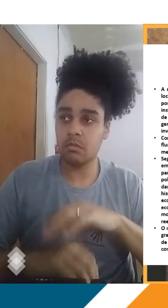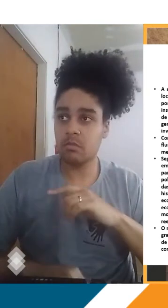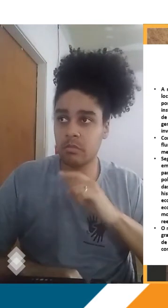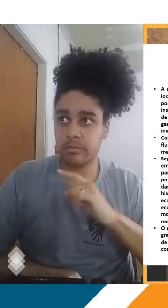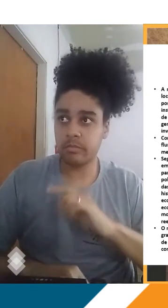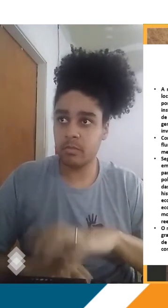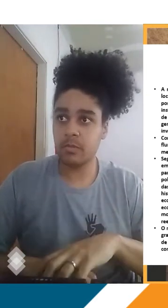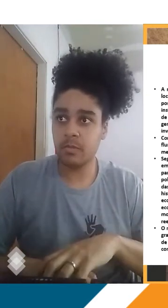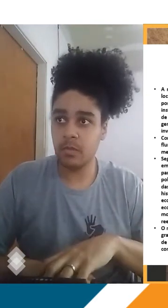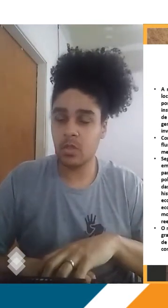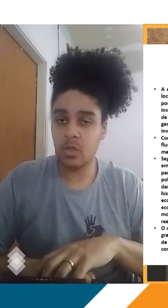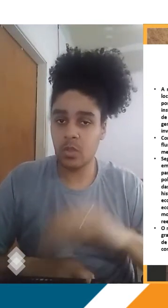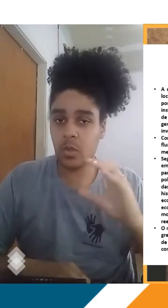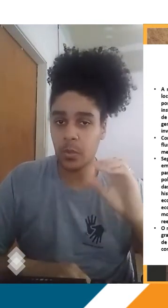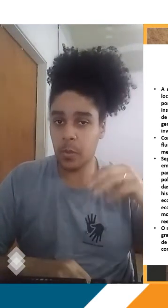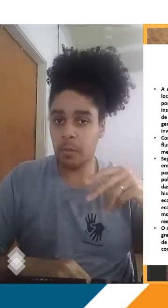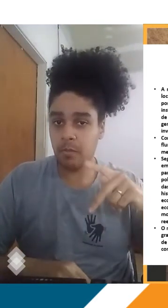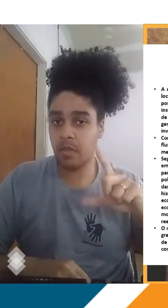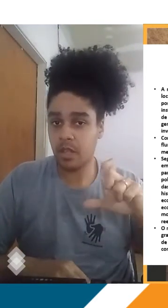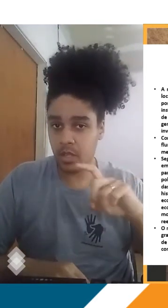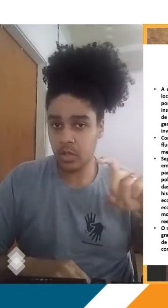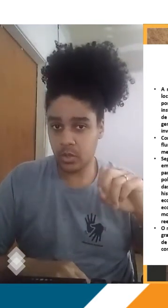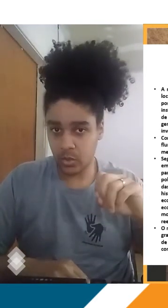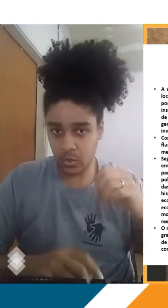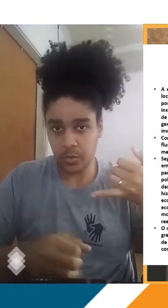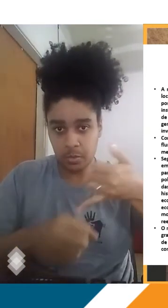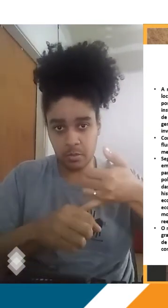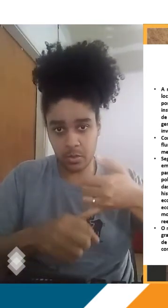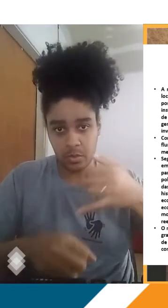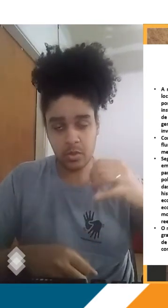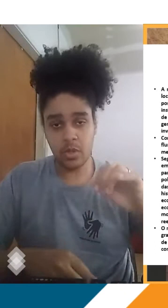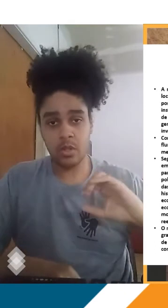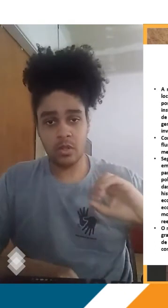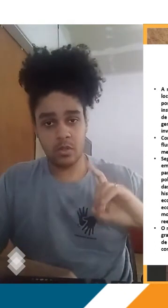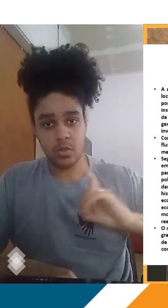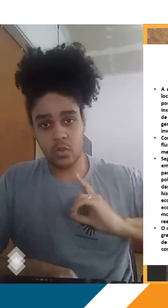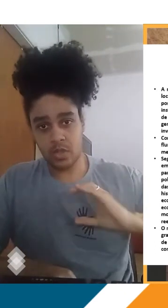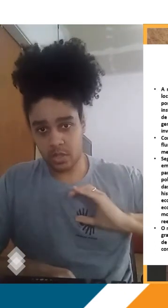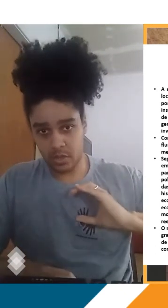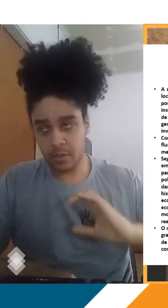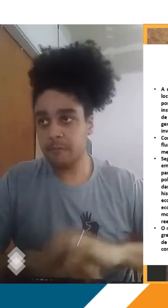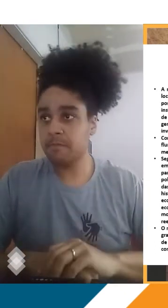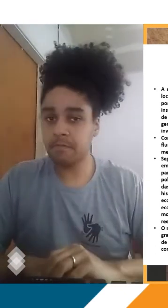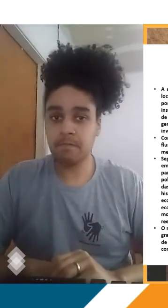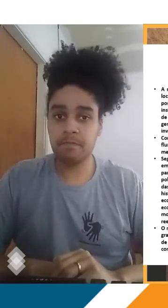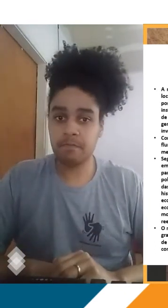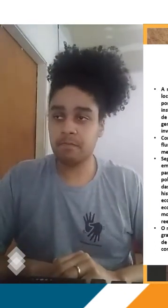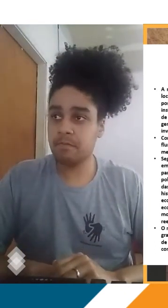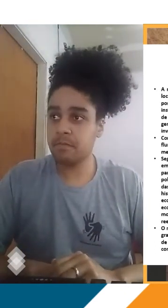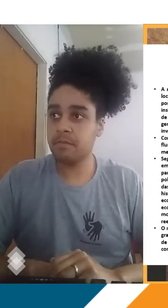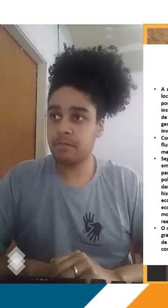A primeira, superior, é o Complexo Petroquímico do Rio de Caxias, tendo como protagonismo a Reduc, o